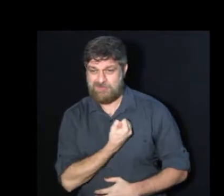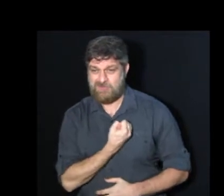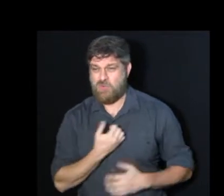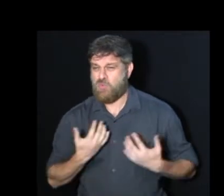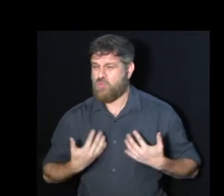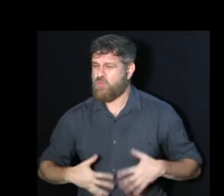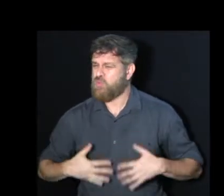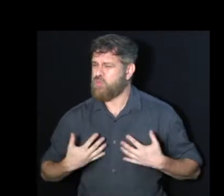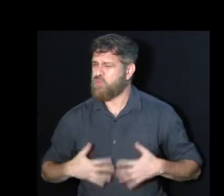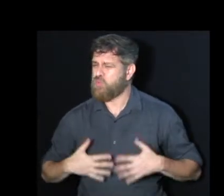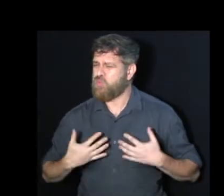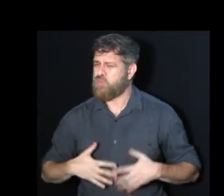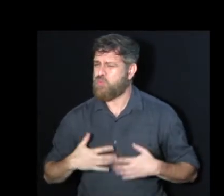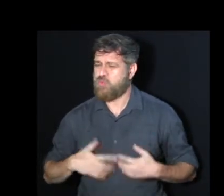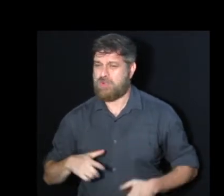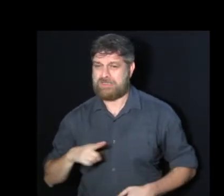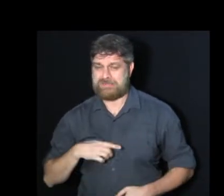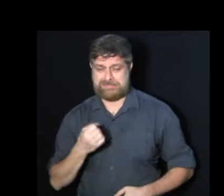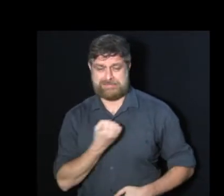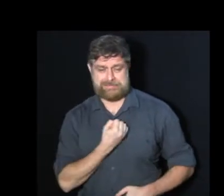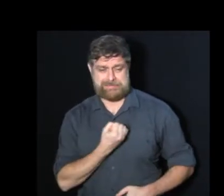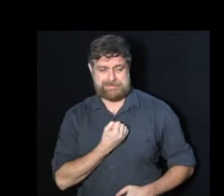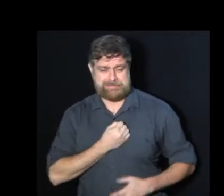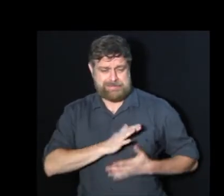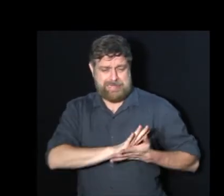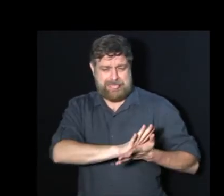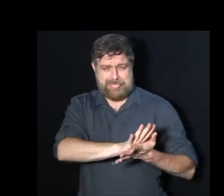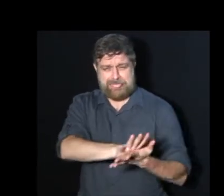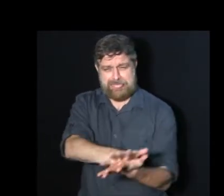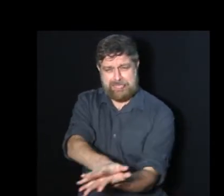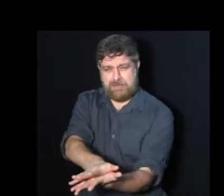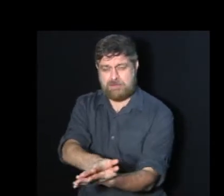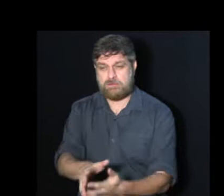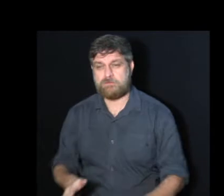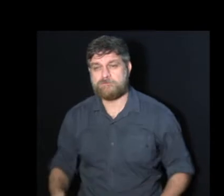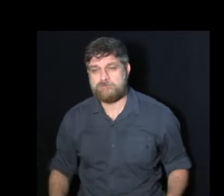que é avassalador. Temos,